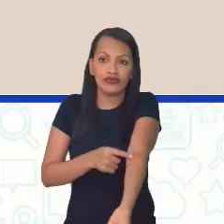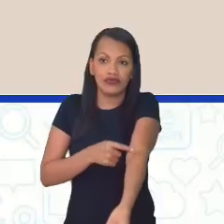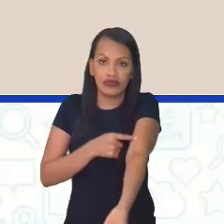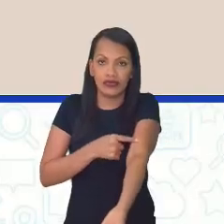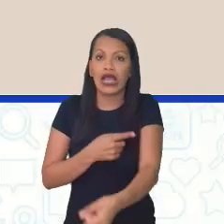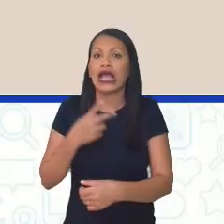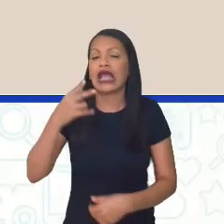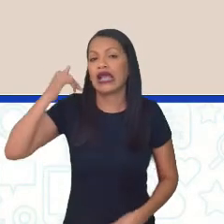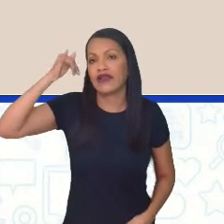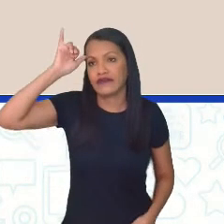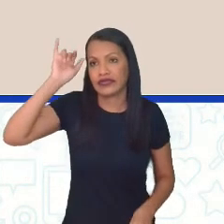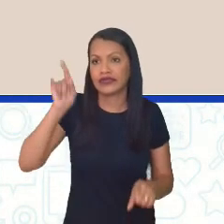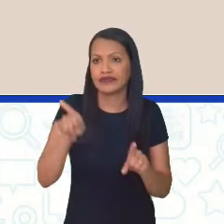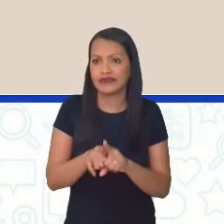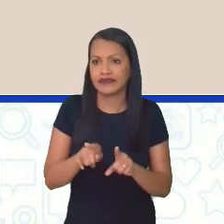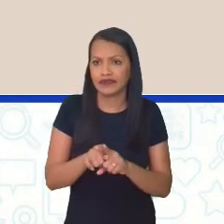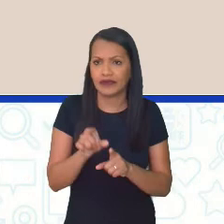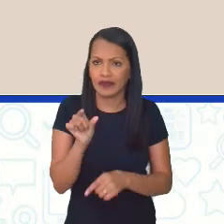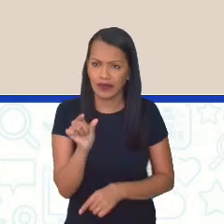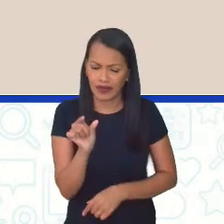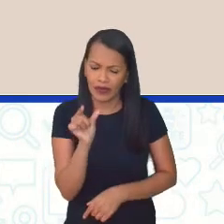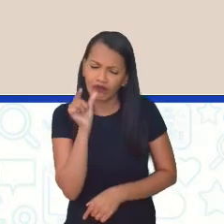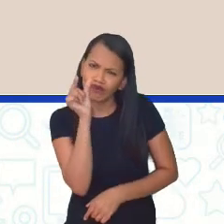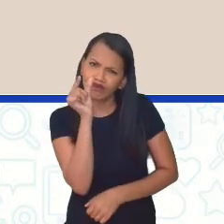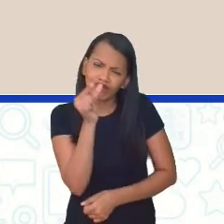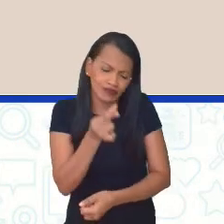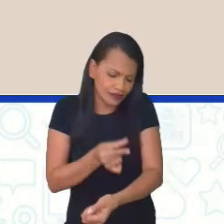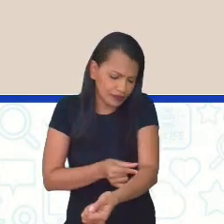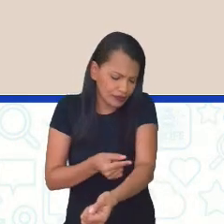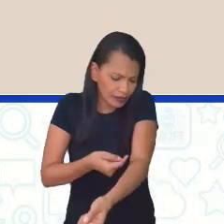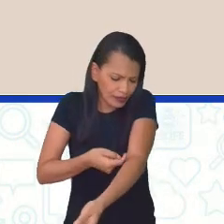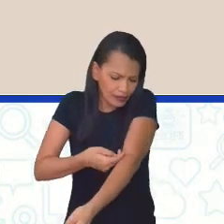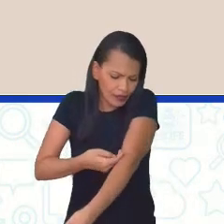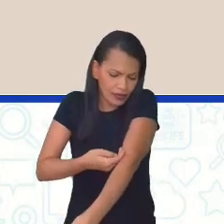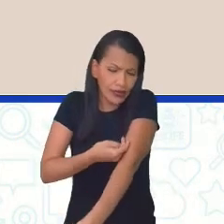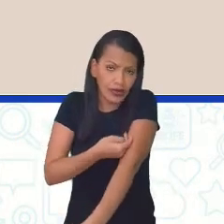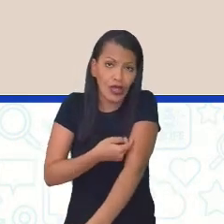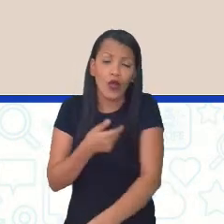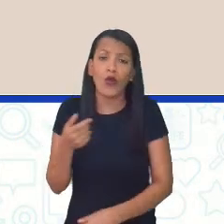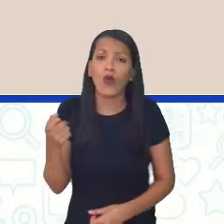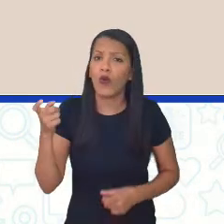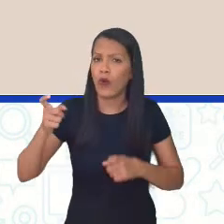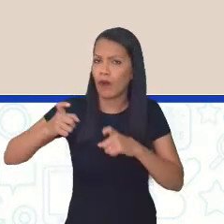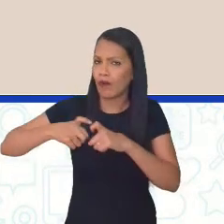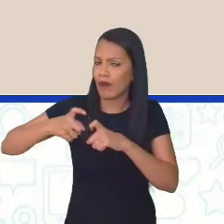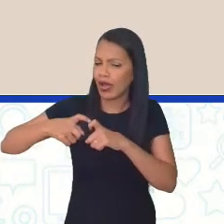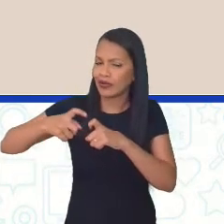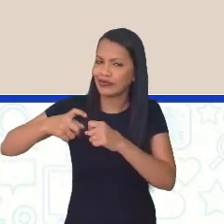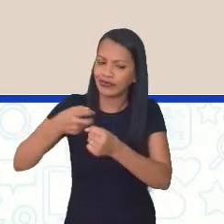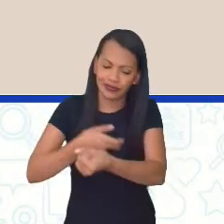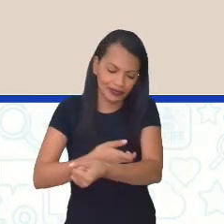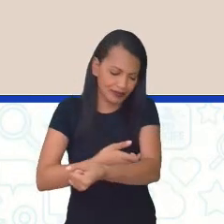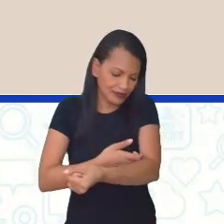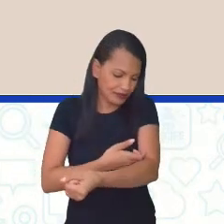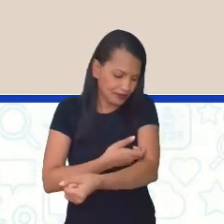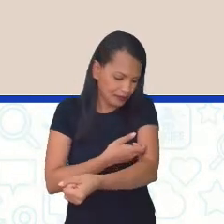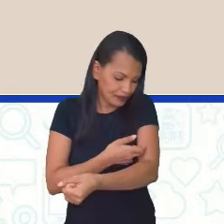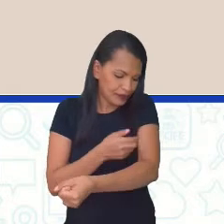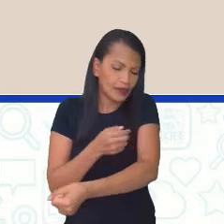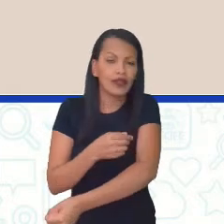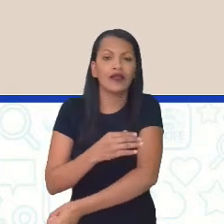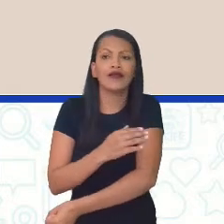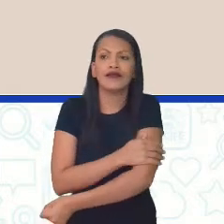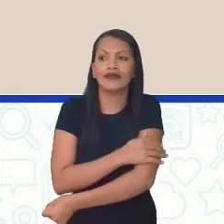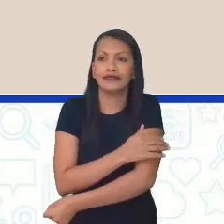é realmente um pequeno bastão que é implantado pelo médico sob a pele, na parte inferior do braço